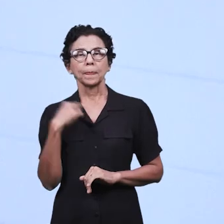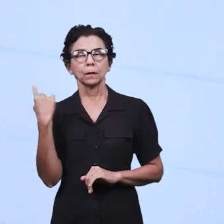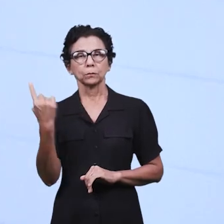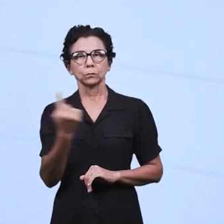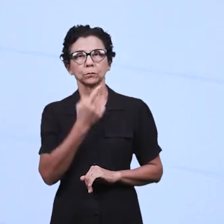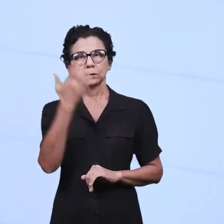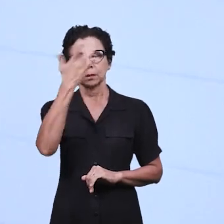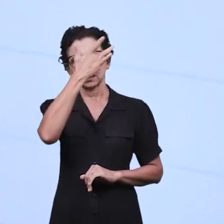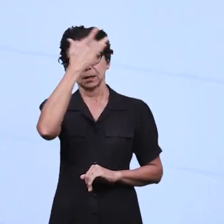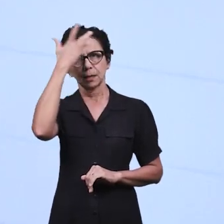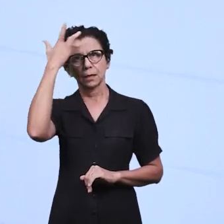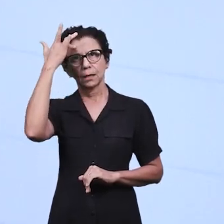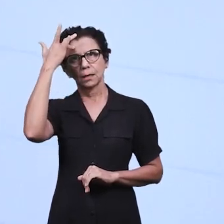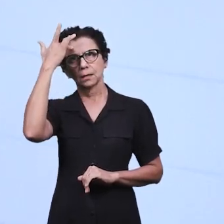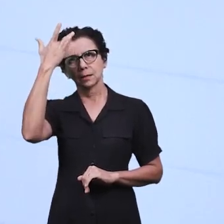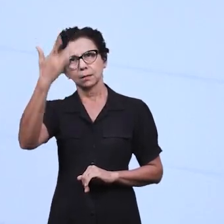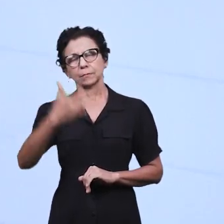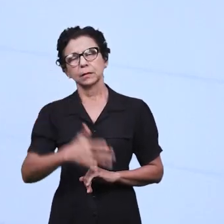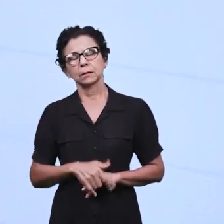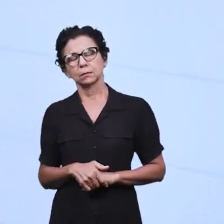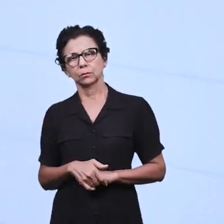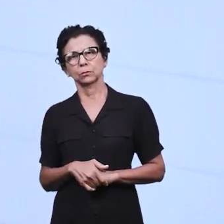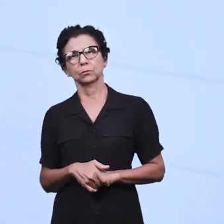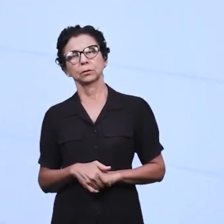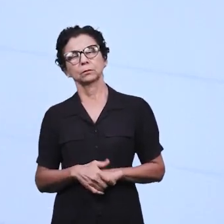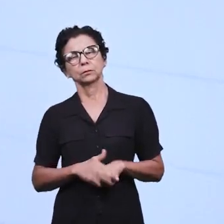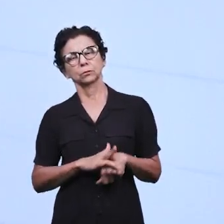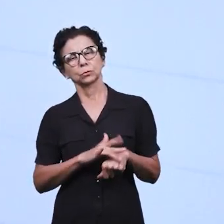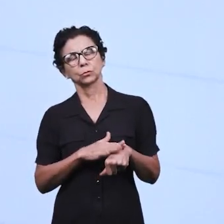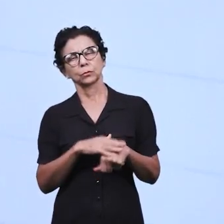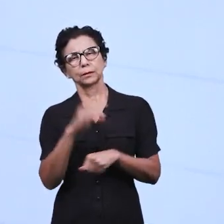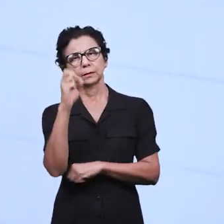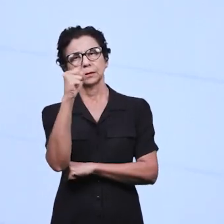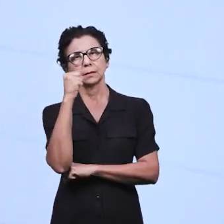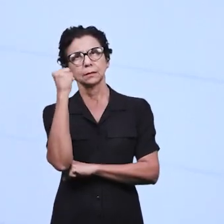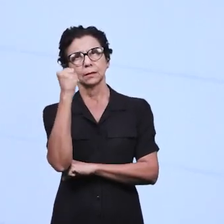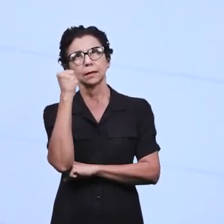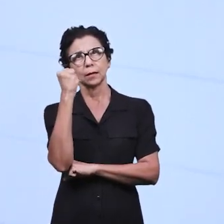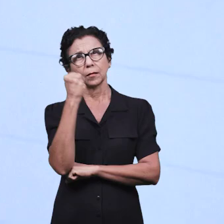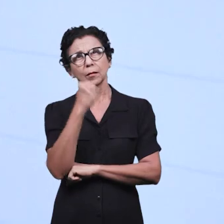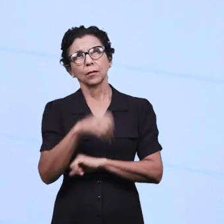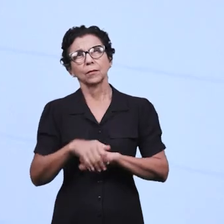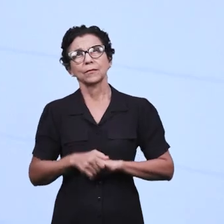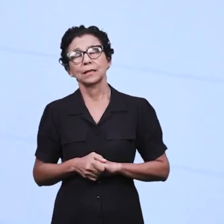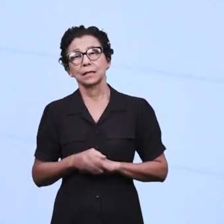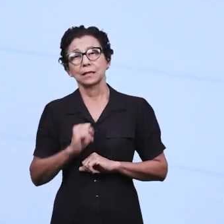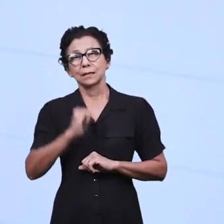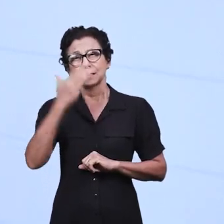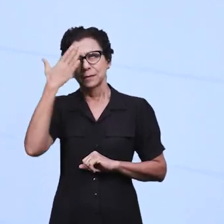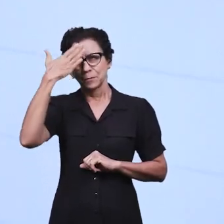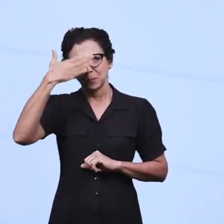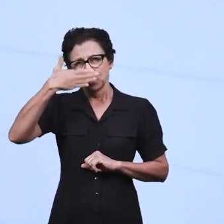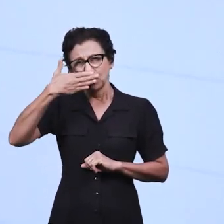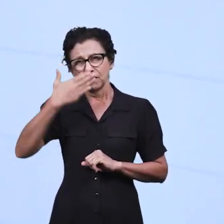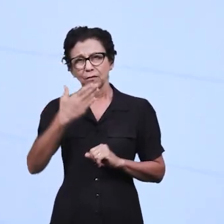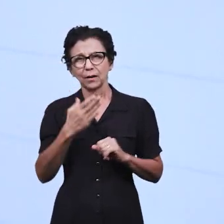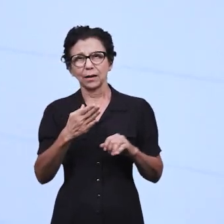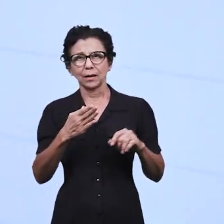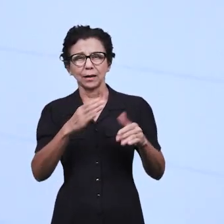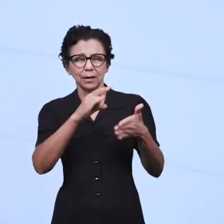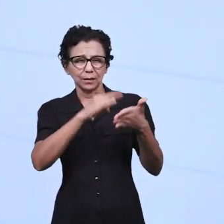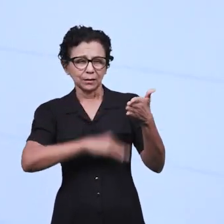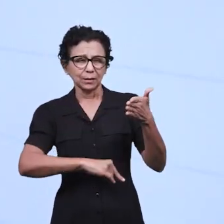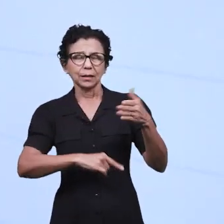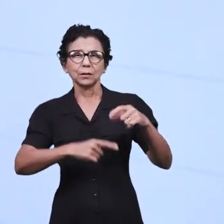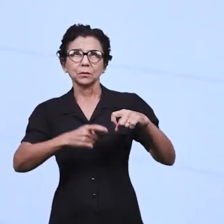que sofrem, que estão sofrendo por doenças graves, e se ficar aprovada também mediante laudo, de